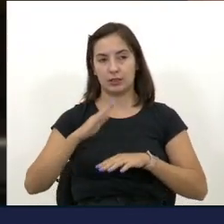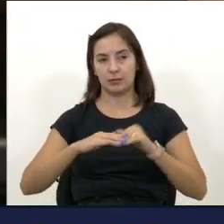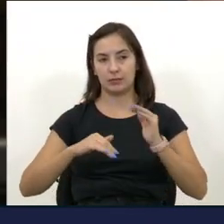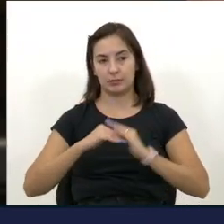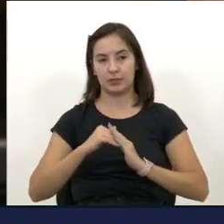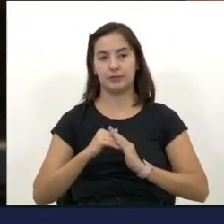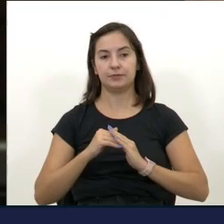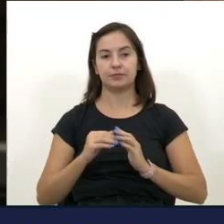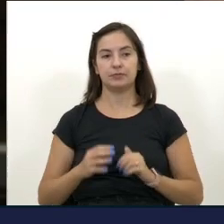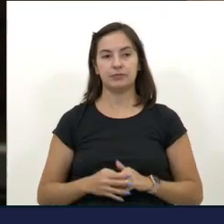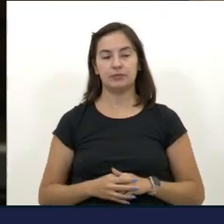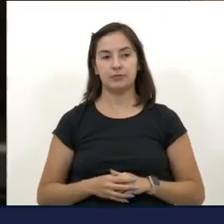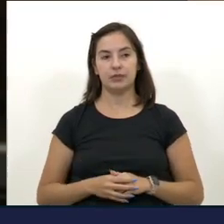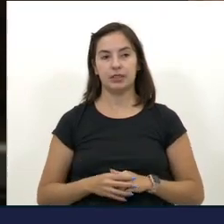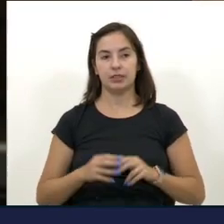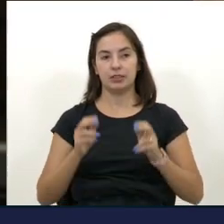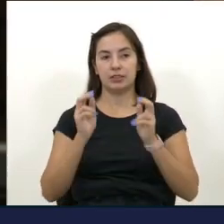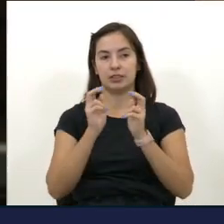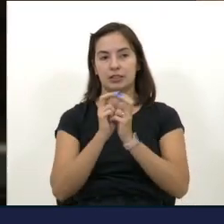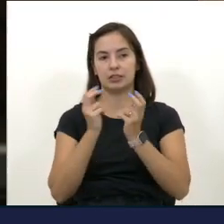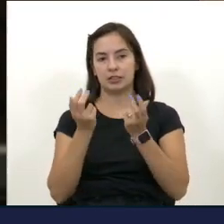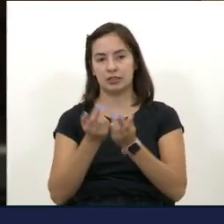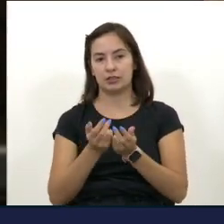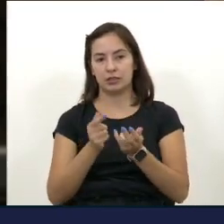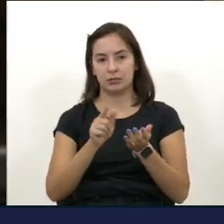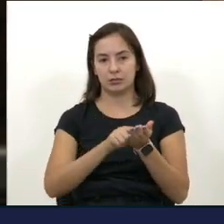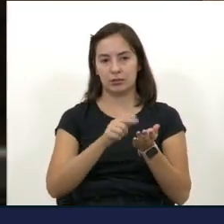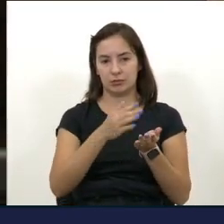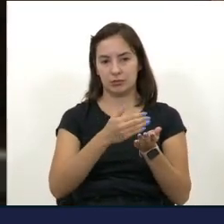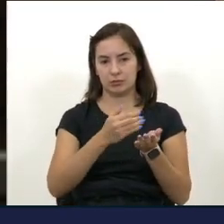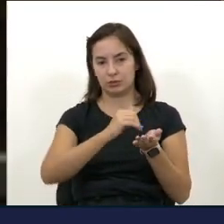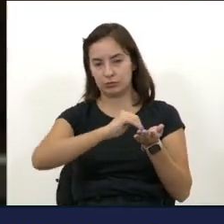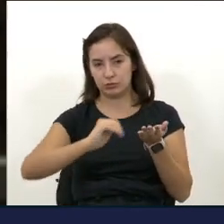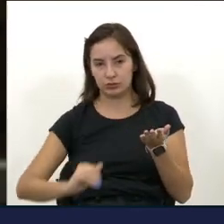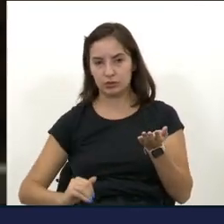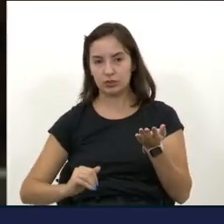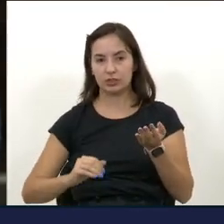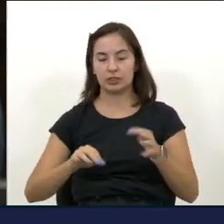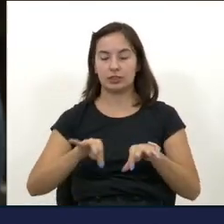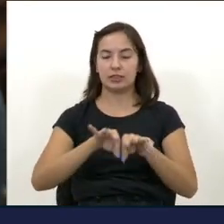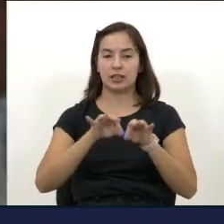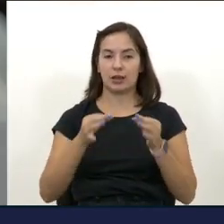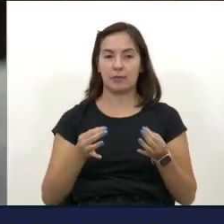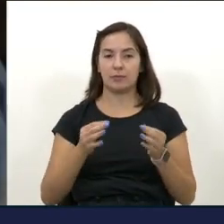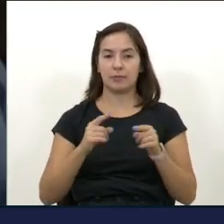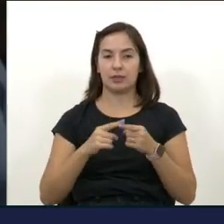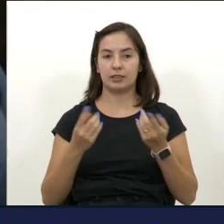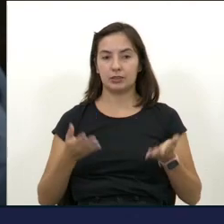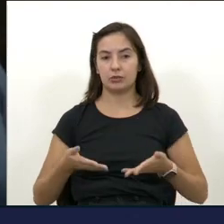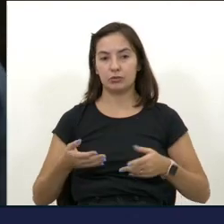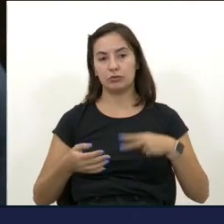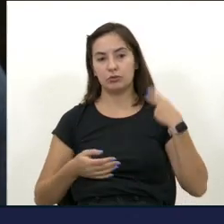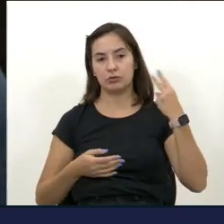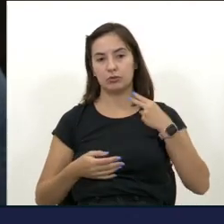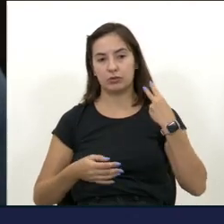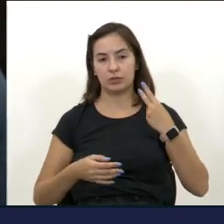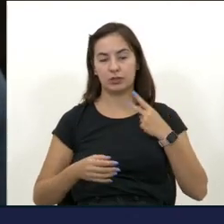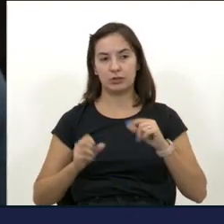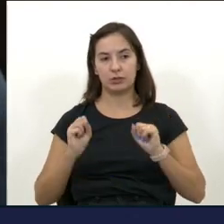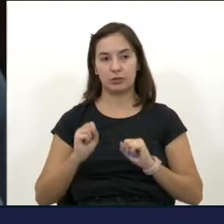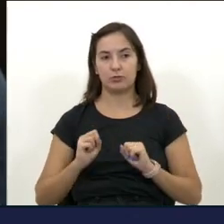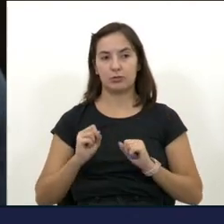a a câmara Sem Papel é bastante simples né mas hoje os vereadores podem e dar